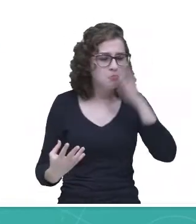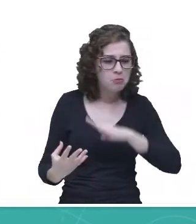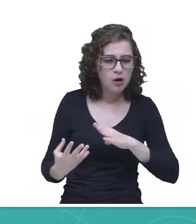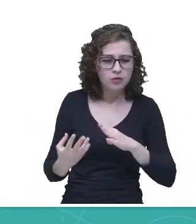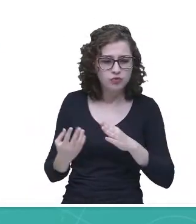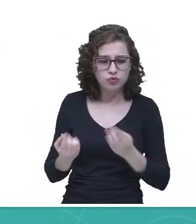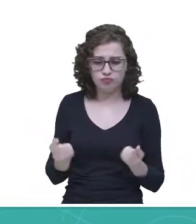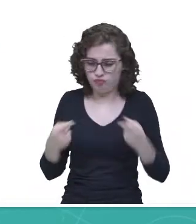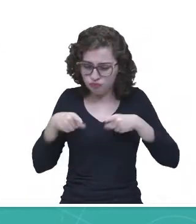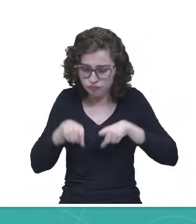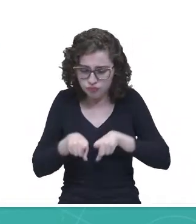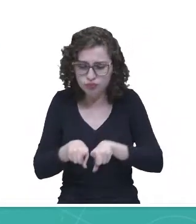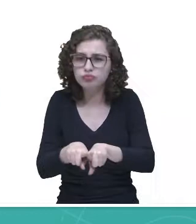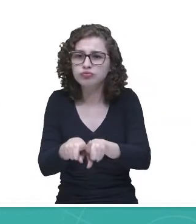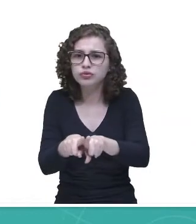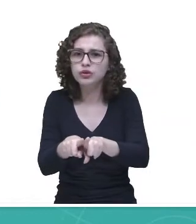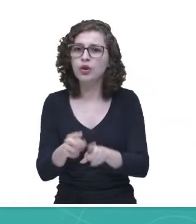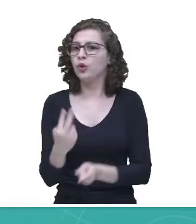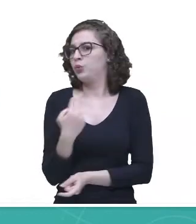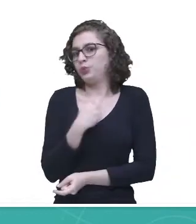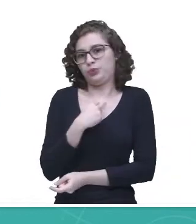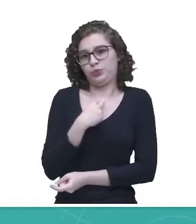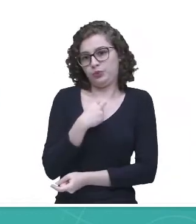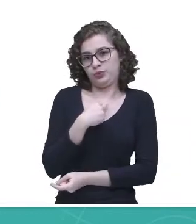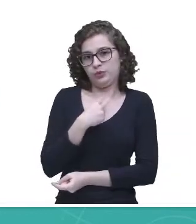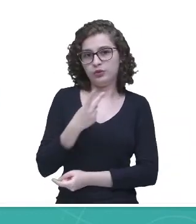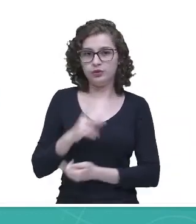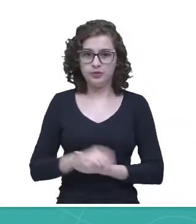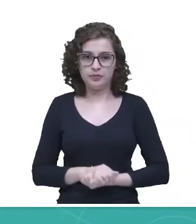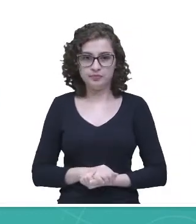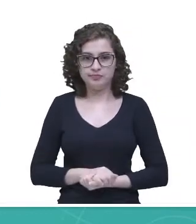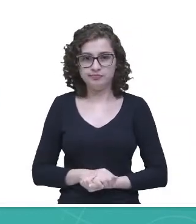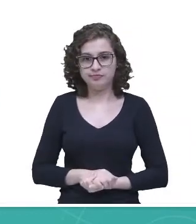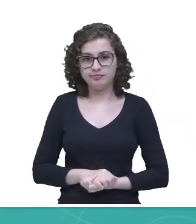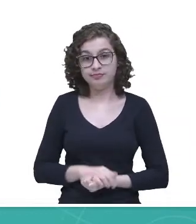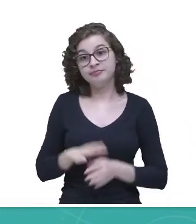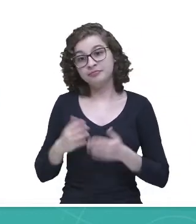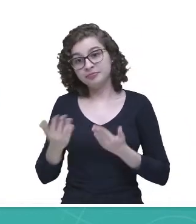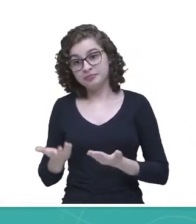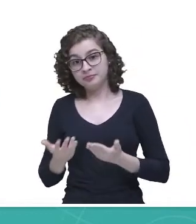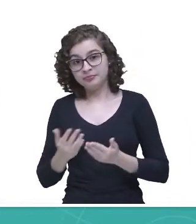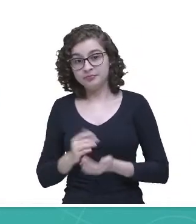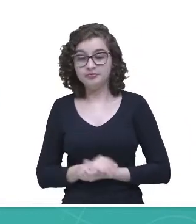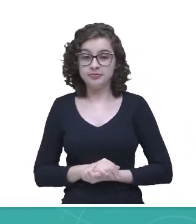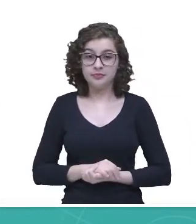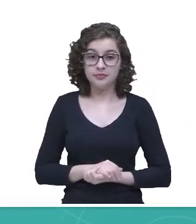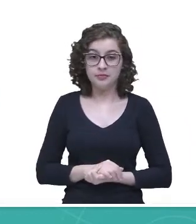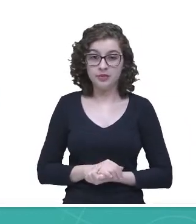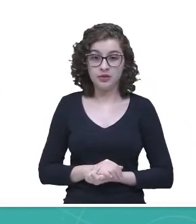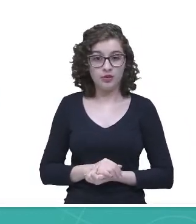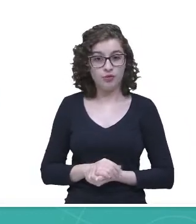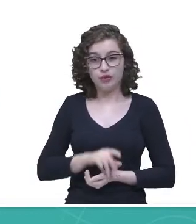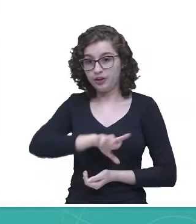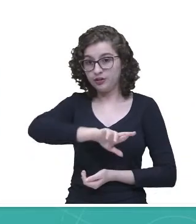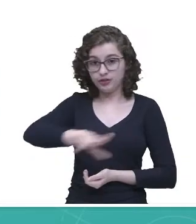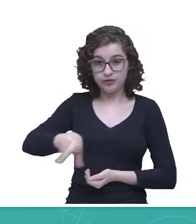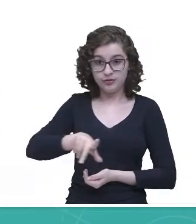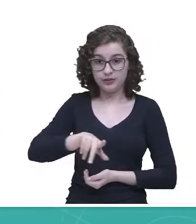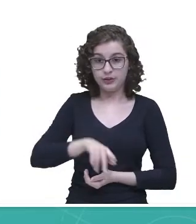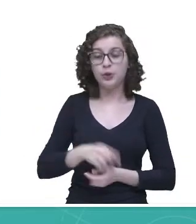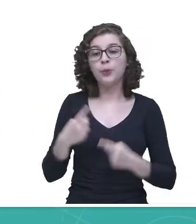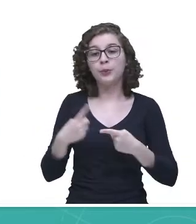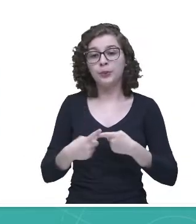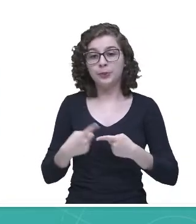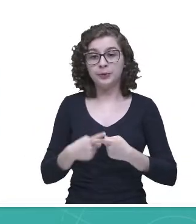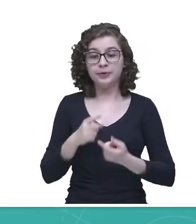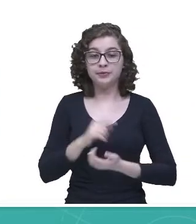ao mesmo tempo. Muito bem. Isto não faz parte da religião dualista, porque, acompanhe